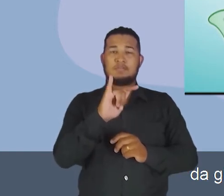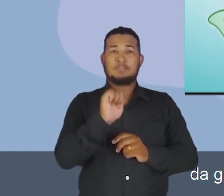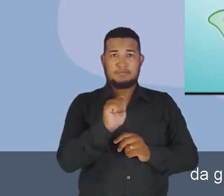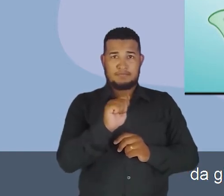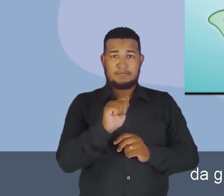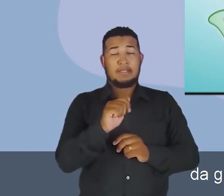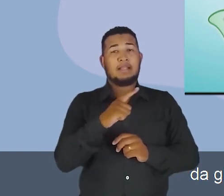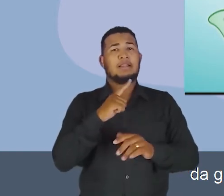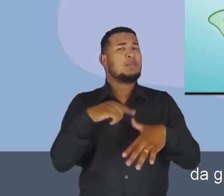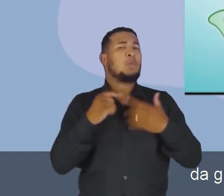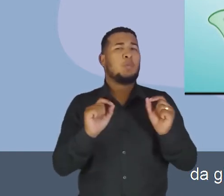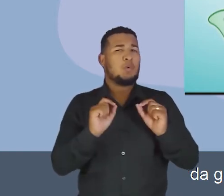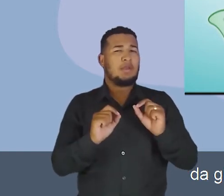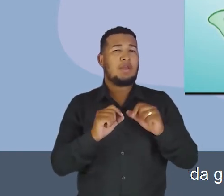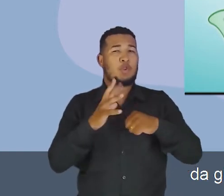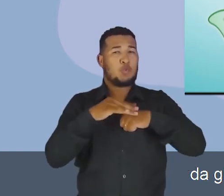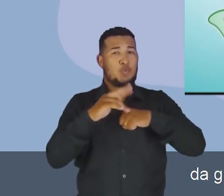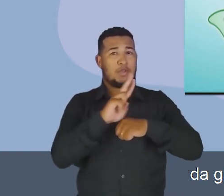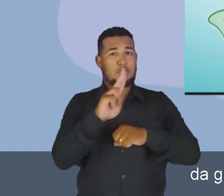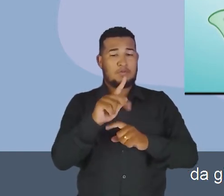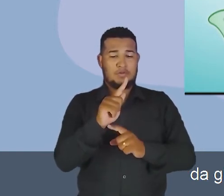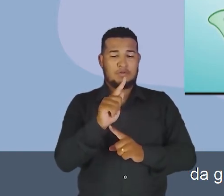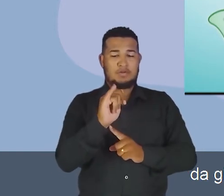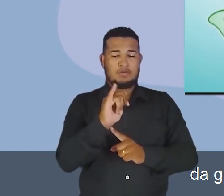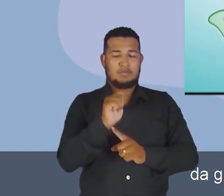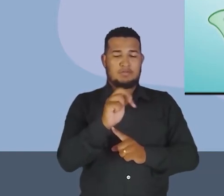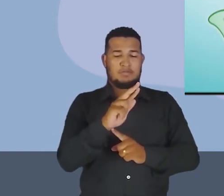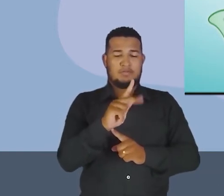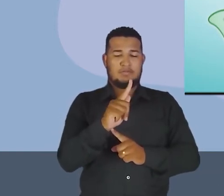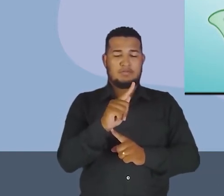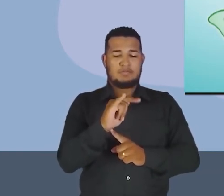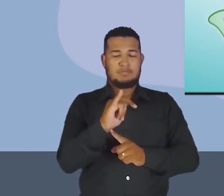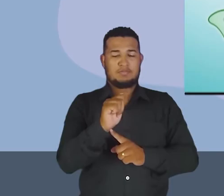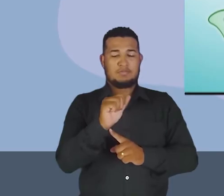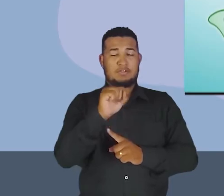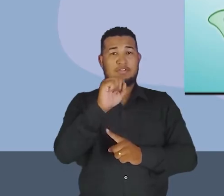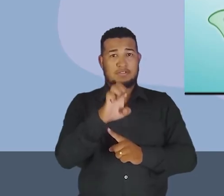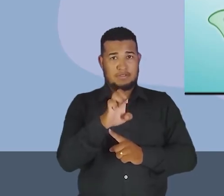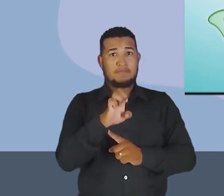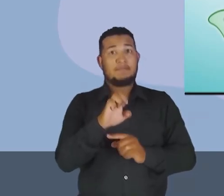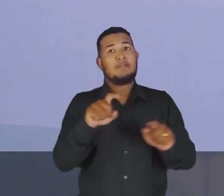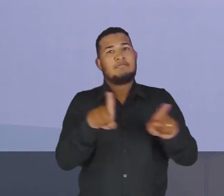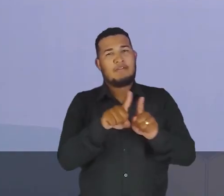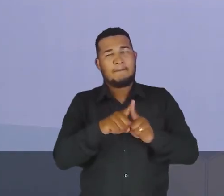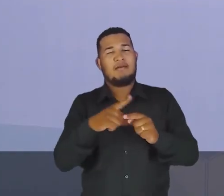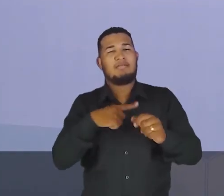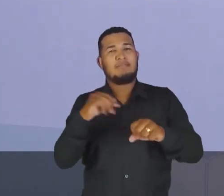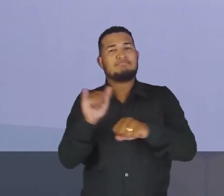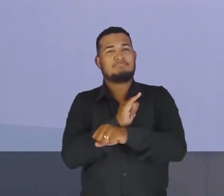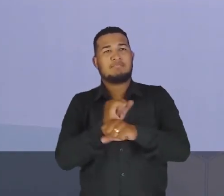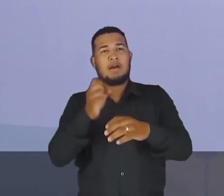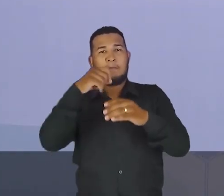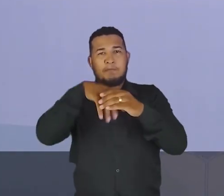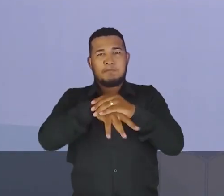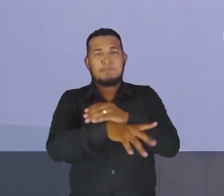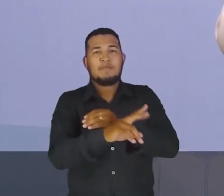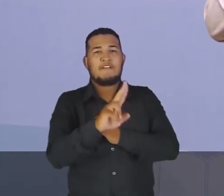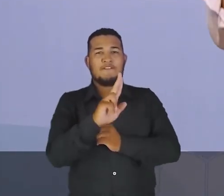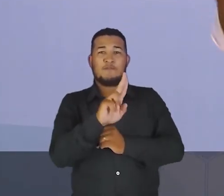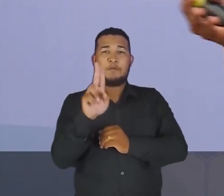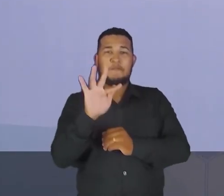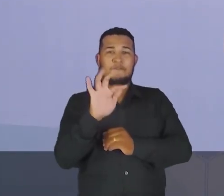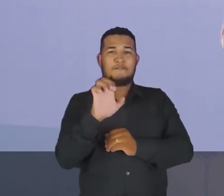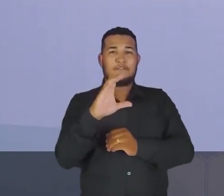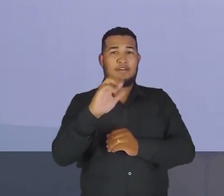da giardíase, que também é uma doença gastrointestinal, né, com transmissão fecal-oral, já te expliquei o que é isso, certo?